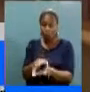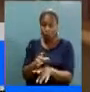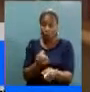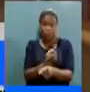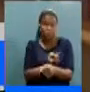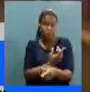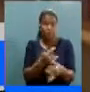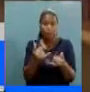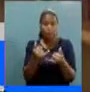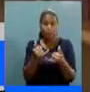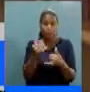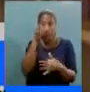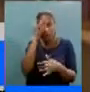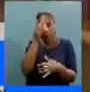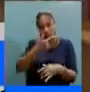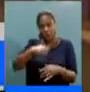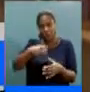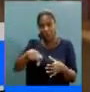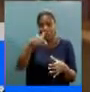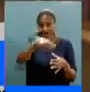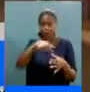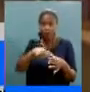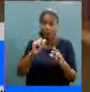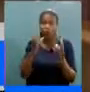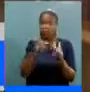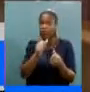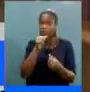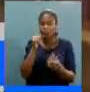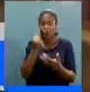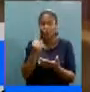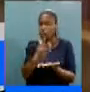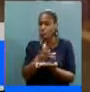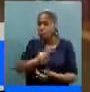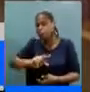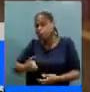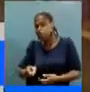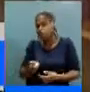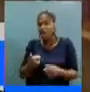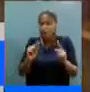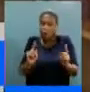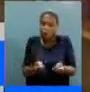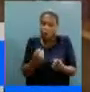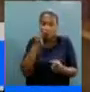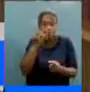é a consciencialização pois temos dentro de casa mesmo e não apenas uma transação é toco competência